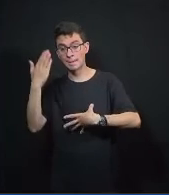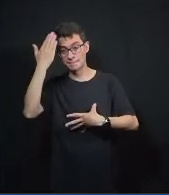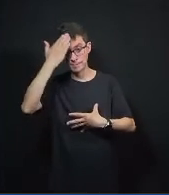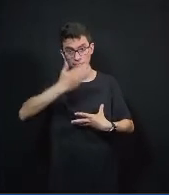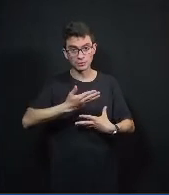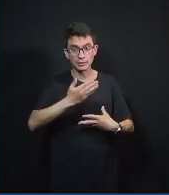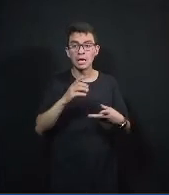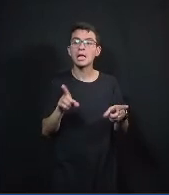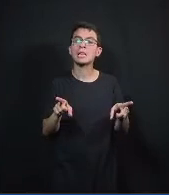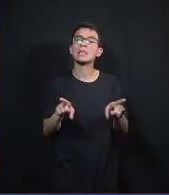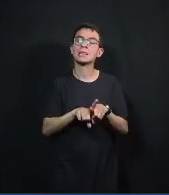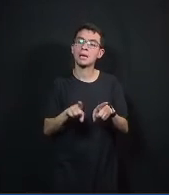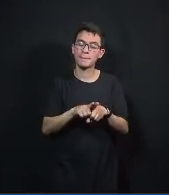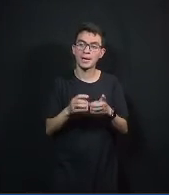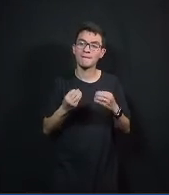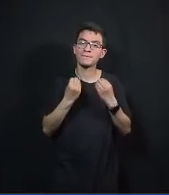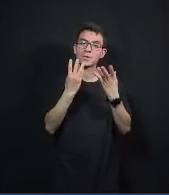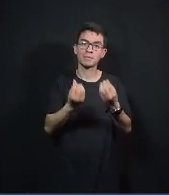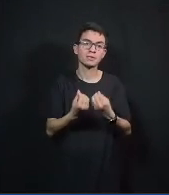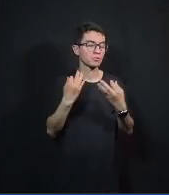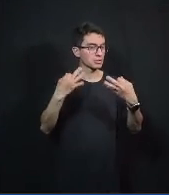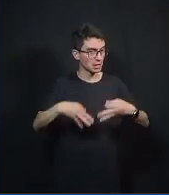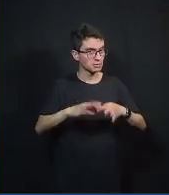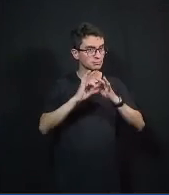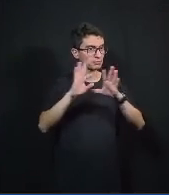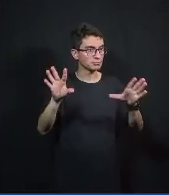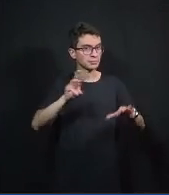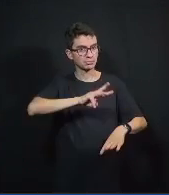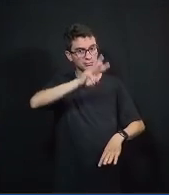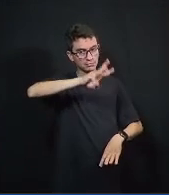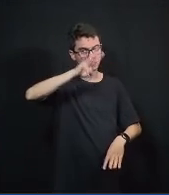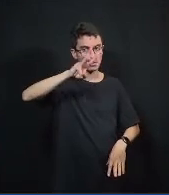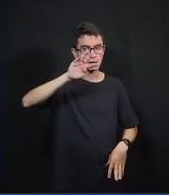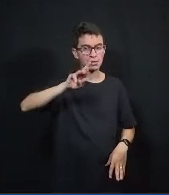Consulte as informações disponíveis no nosso site,